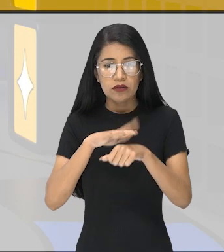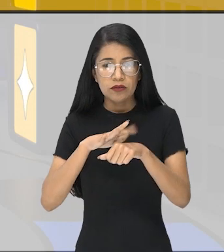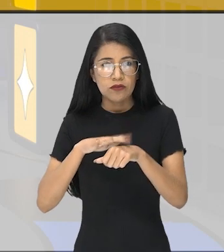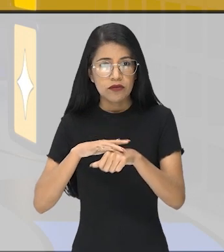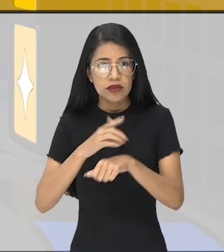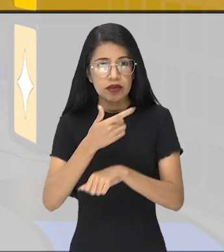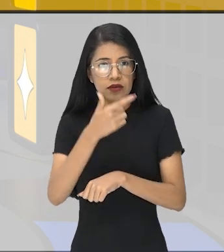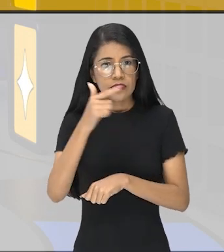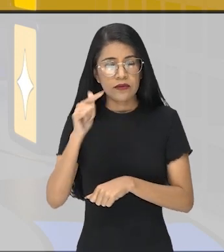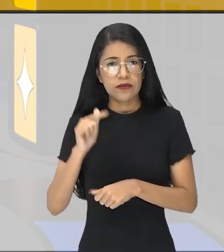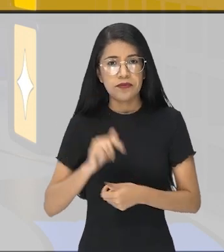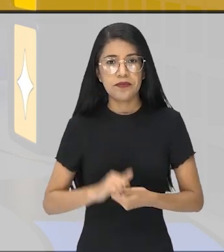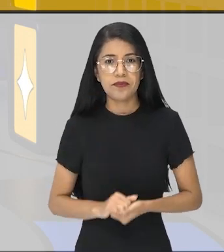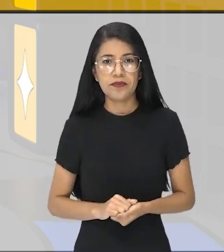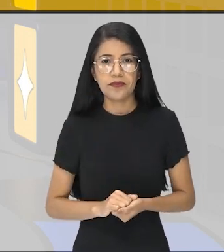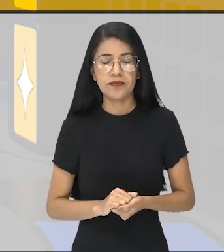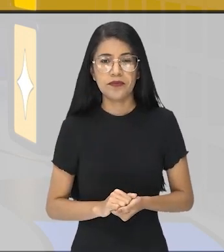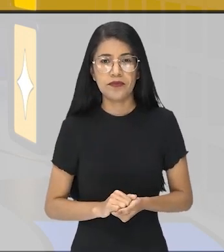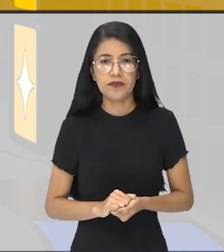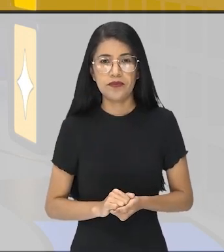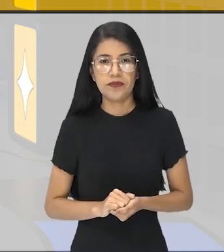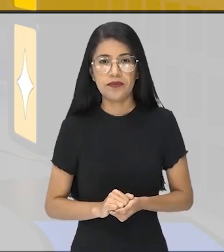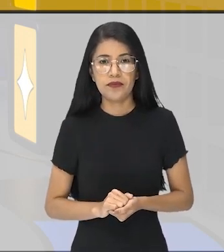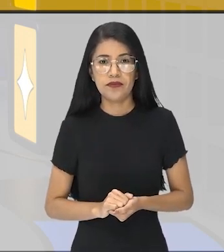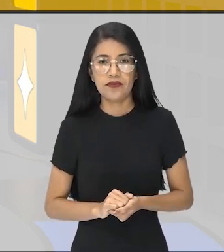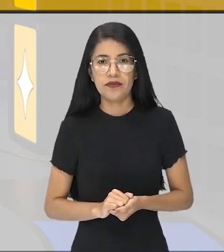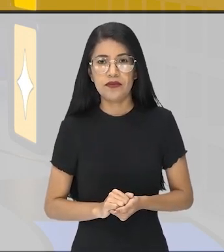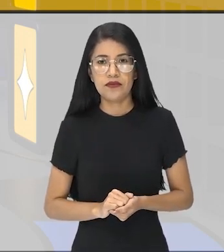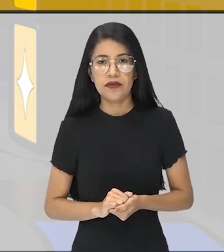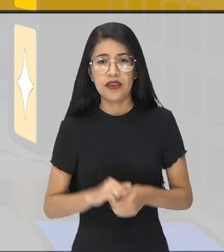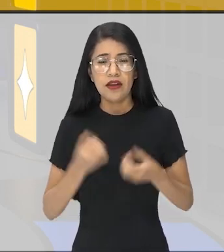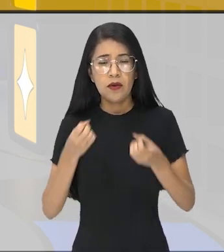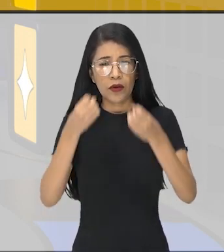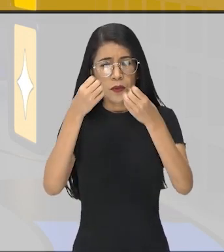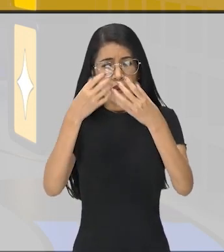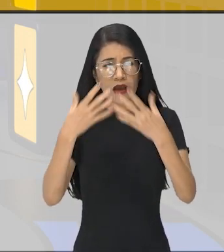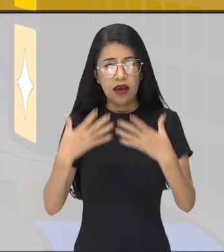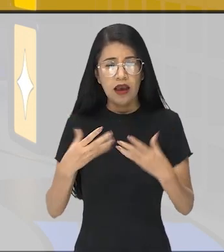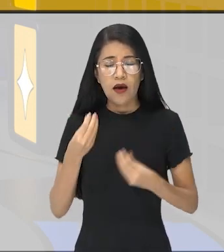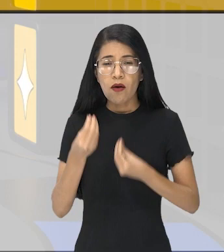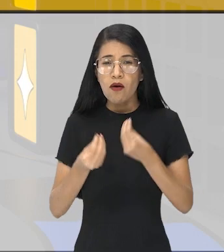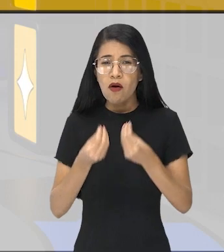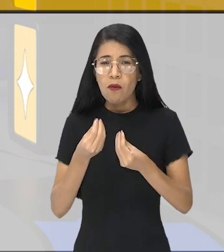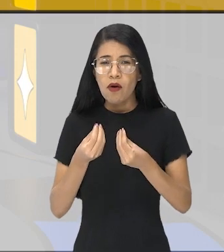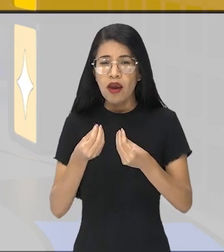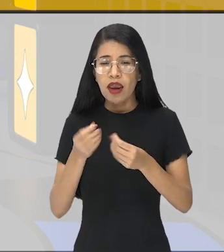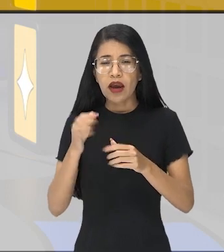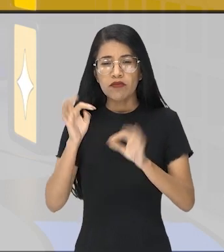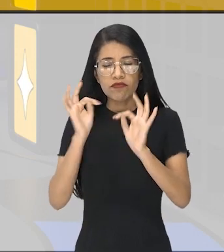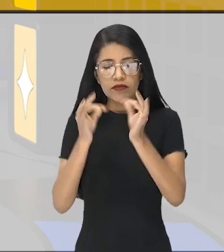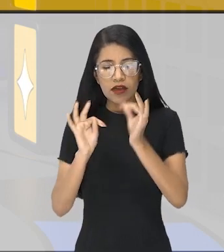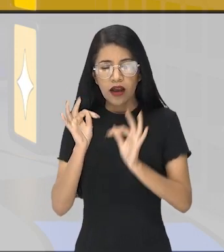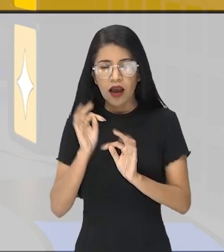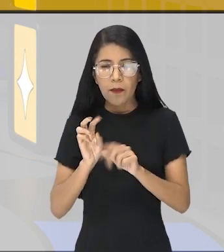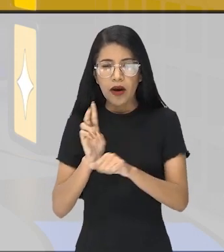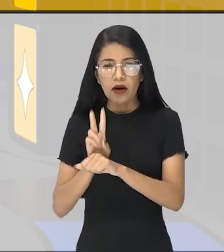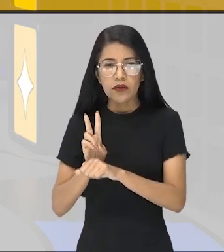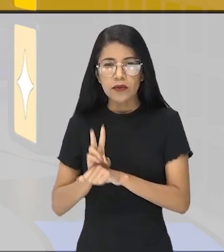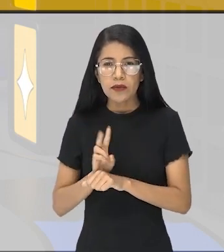patologias. Então, vamos falar agora sobre o tratamento do diabetes. Como que é